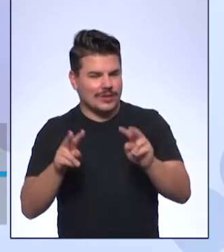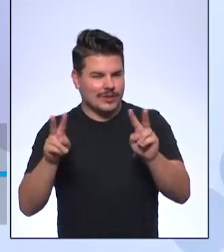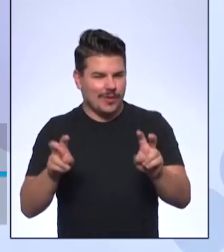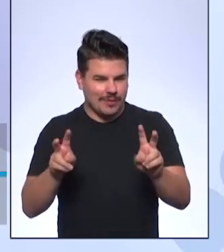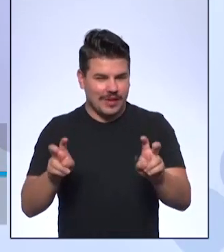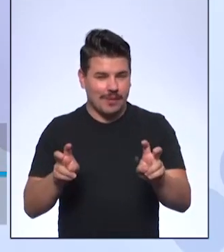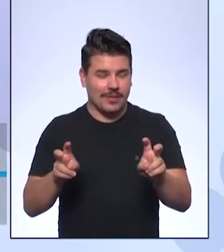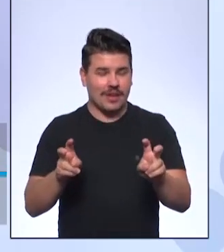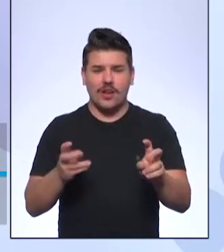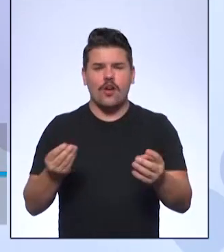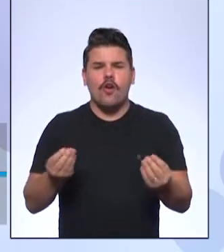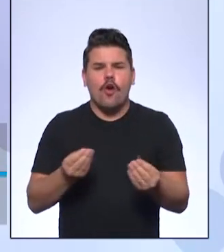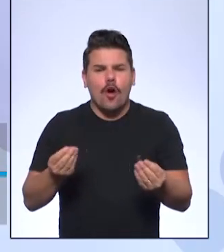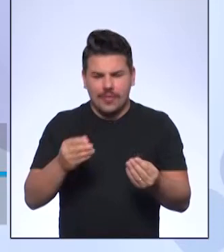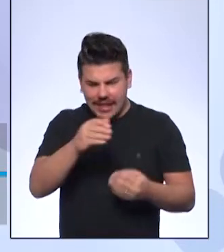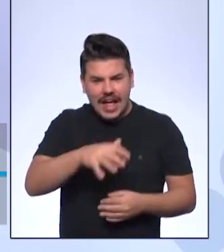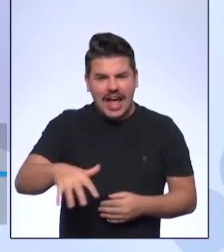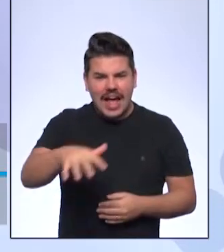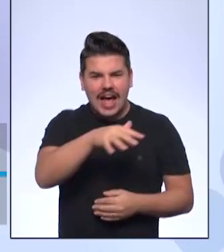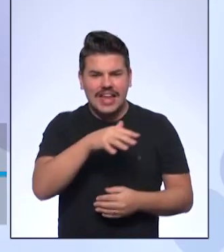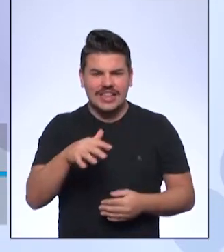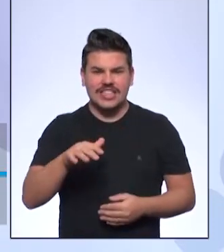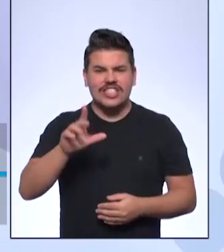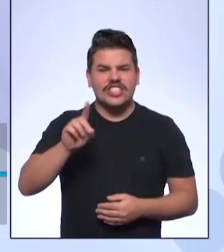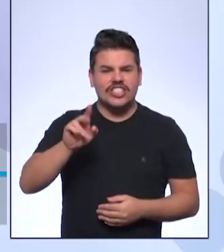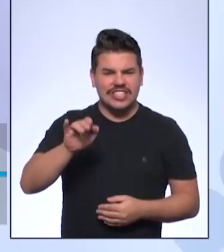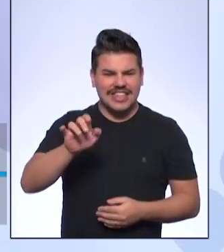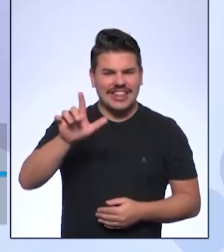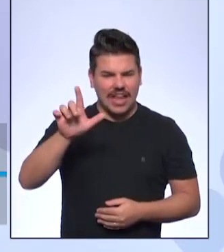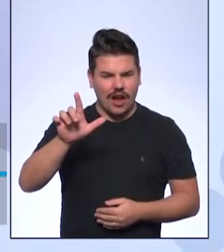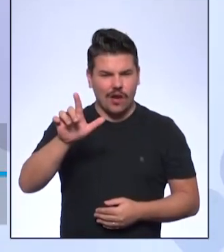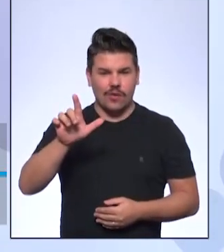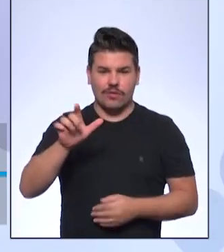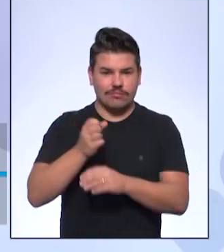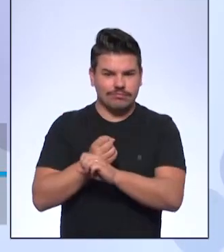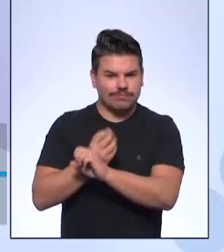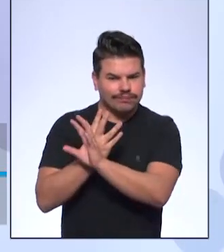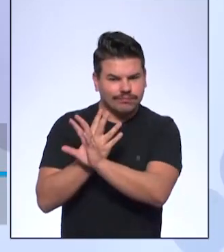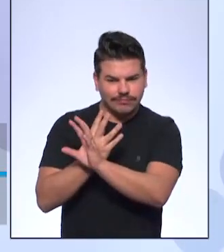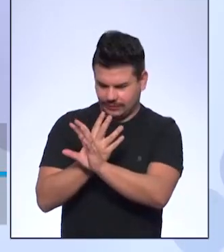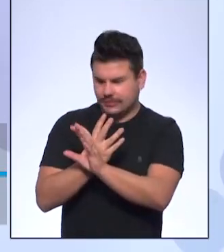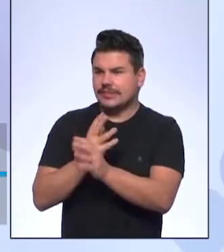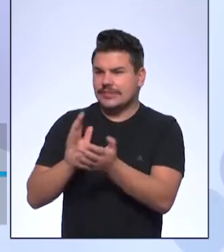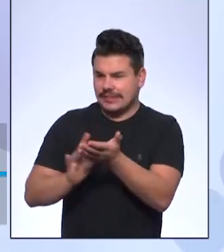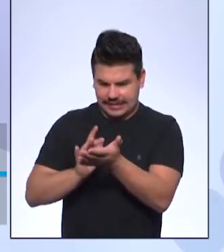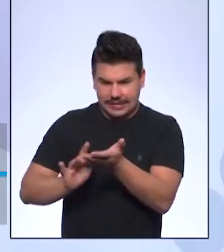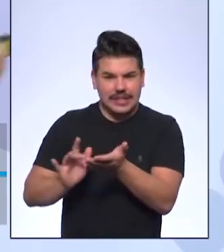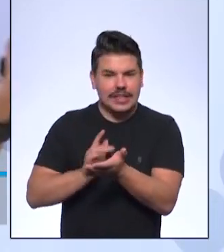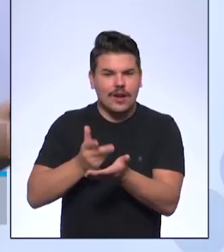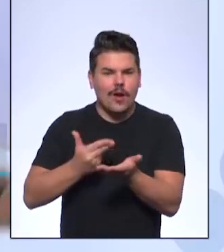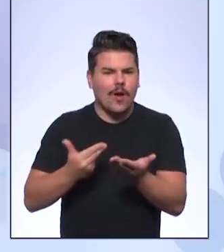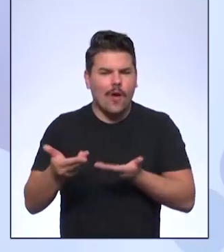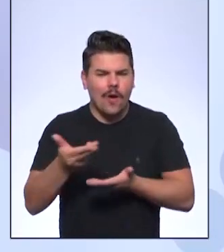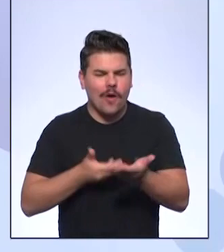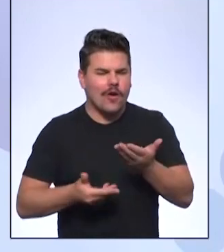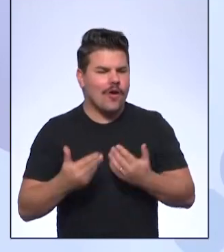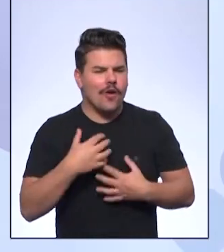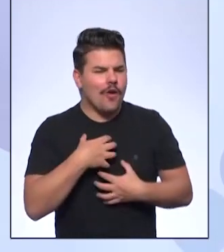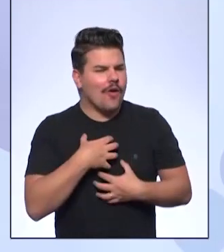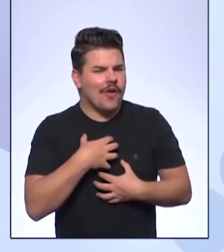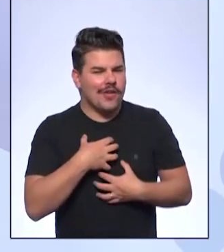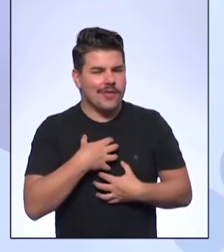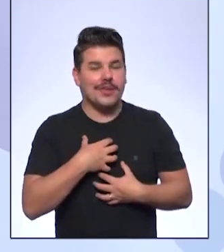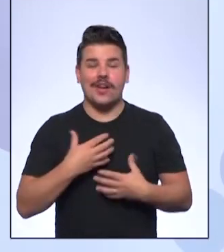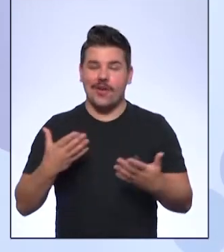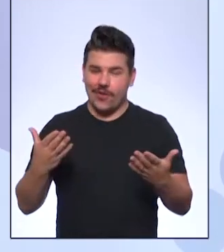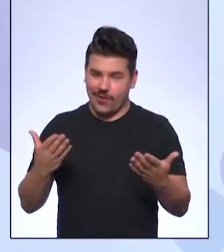temática sobre comportamento digital, que é algo que a gente já tem conversado com vocês, né, nas últimas aulas de tecnologia, né, Ju? Então, né, para variar, a